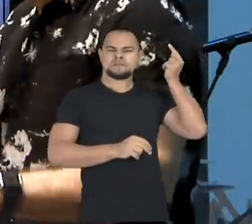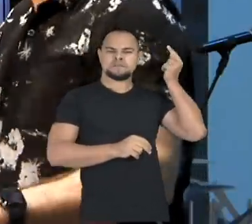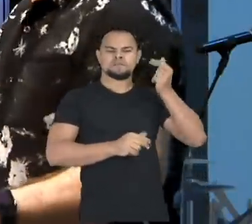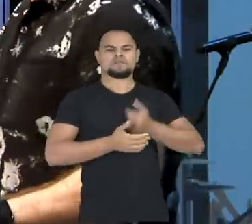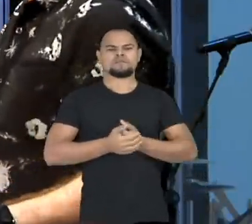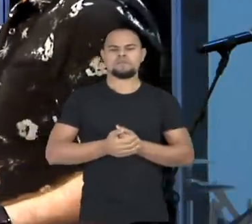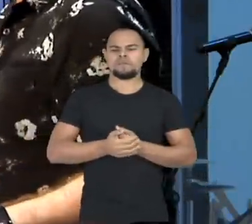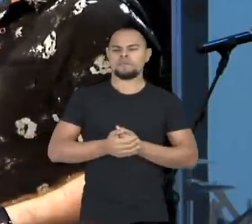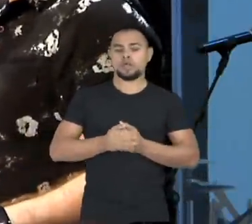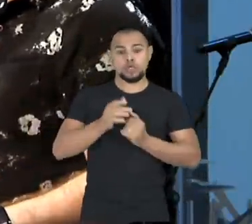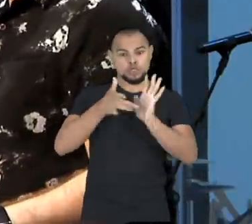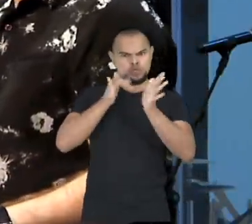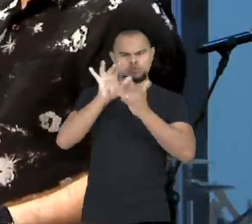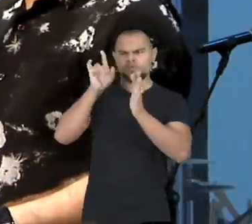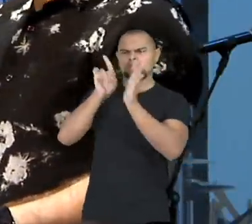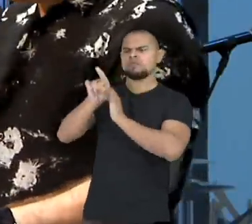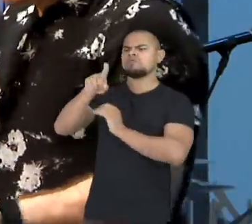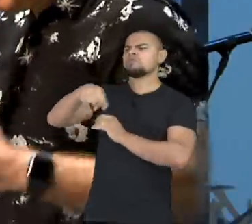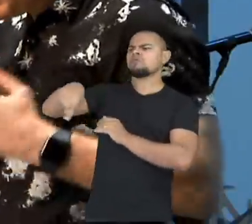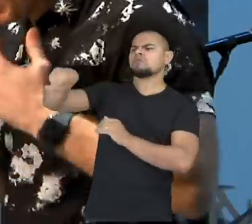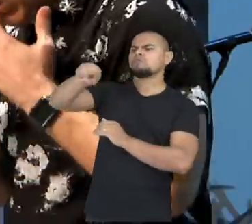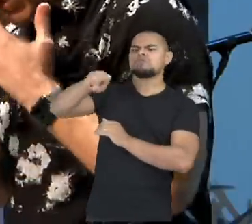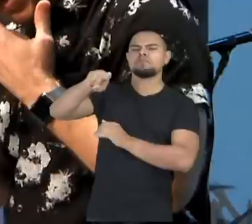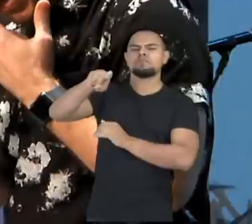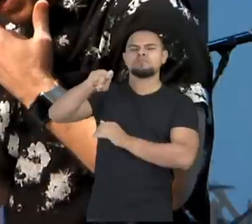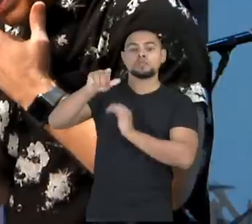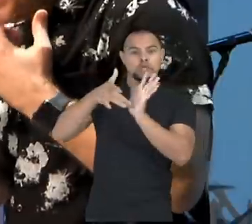E vocês? Perguntou ele.